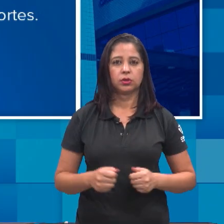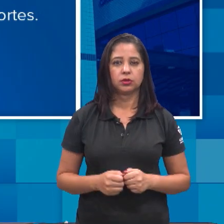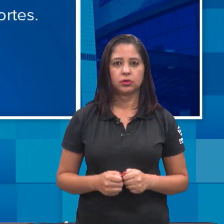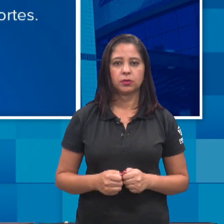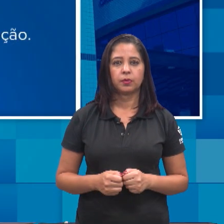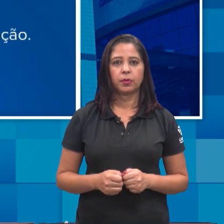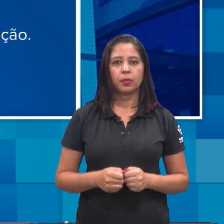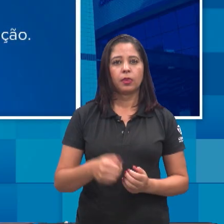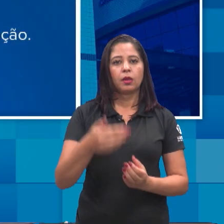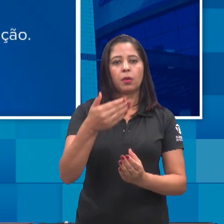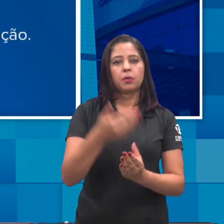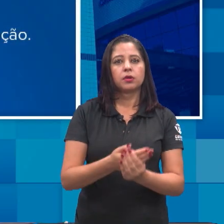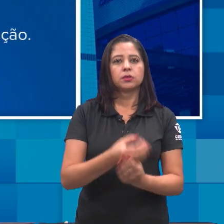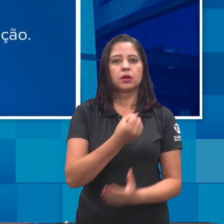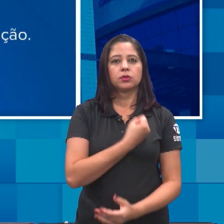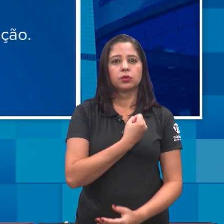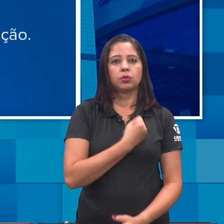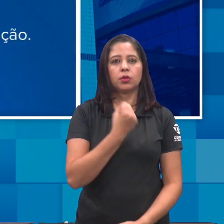Processo número